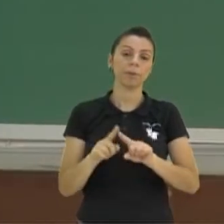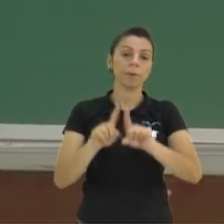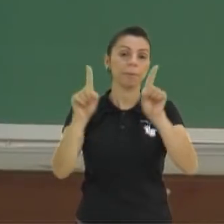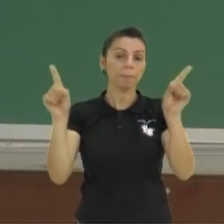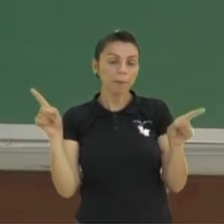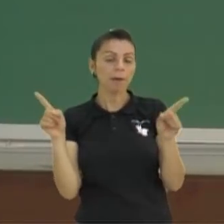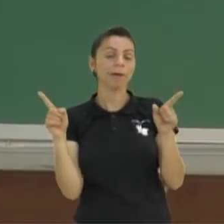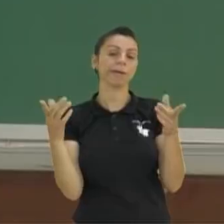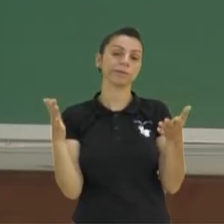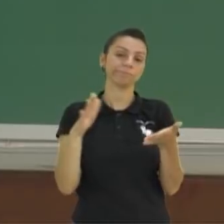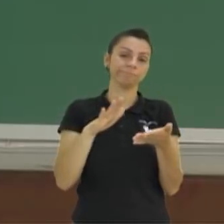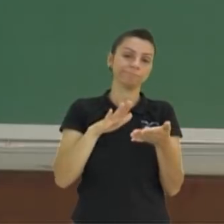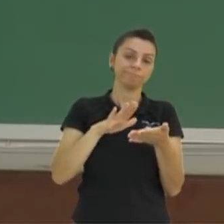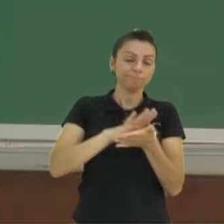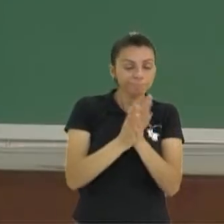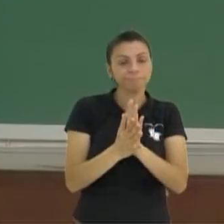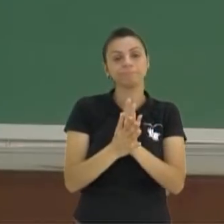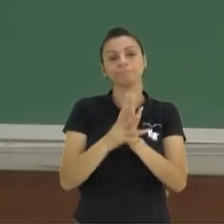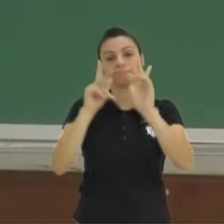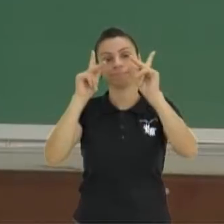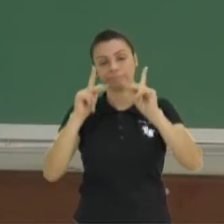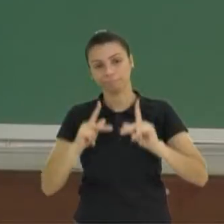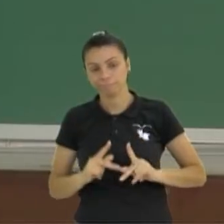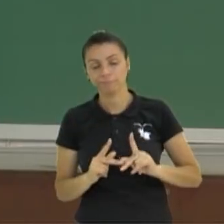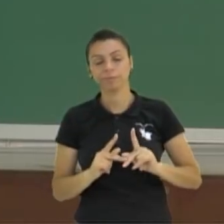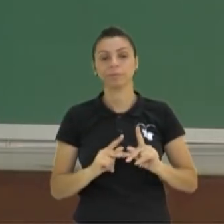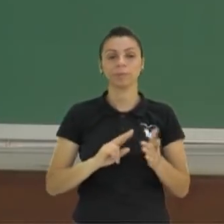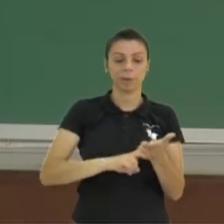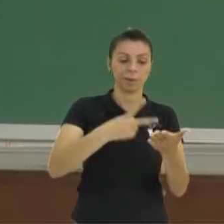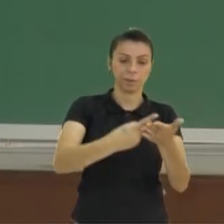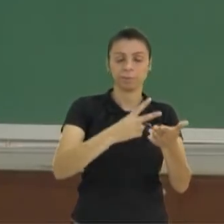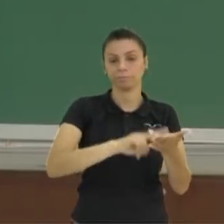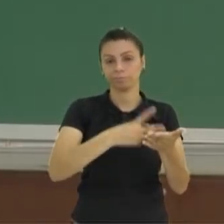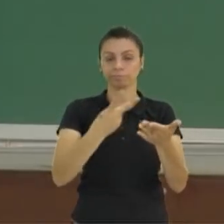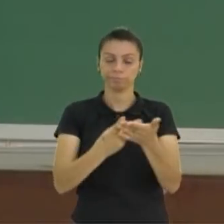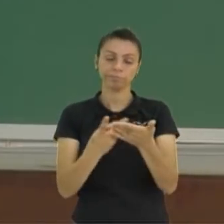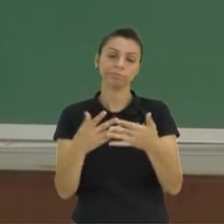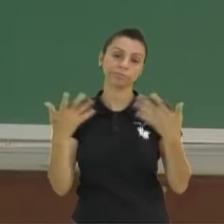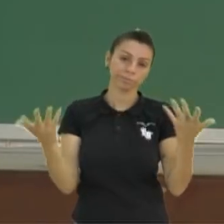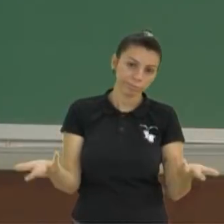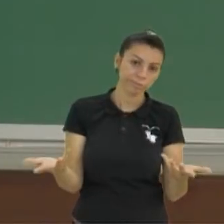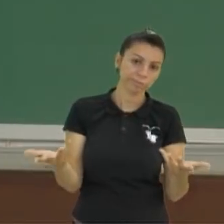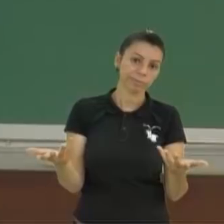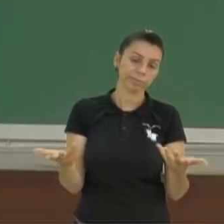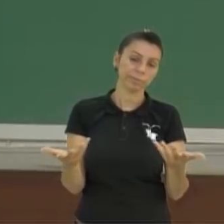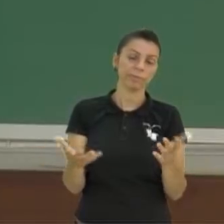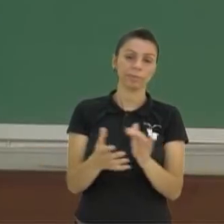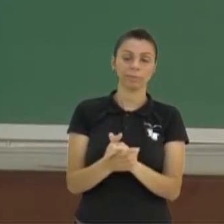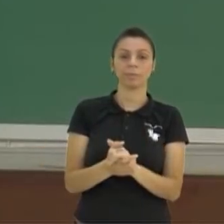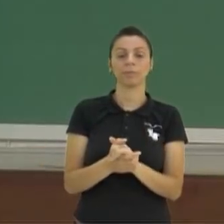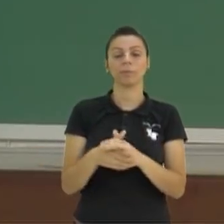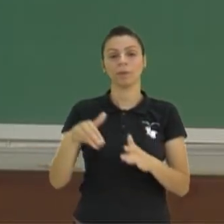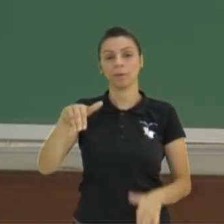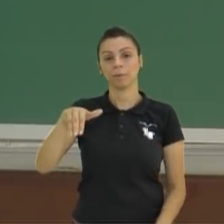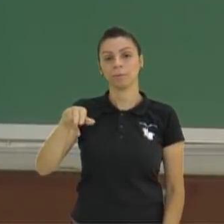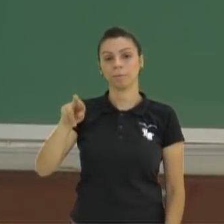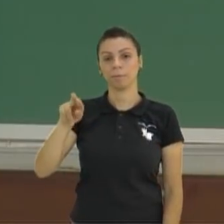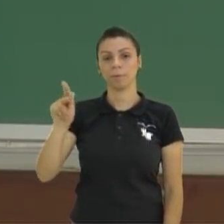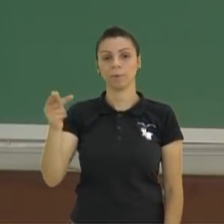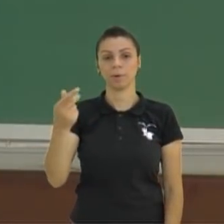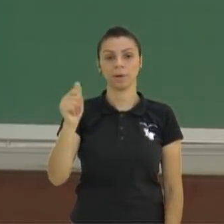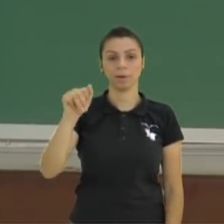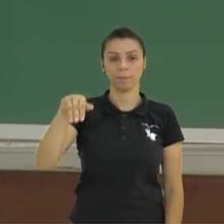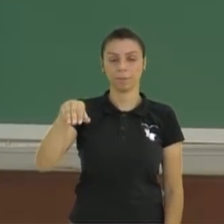acabou sendo corrompida pelos homens nas suas interpretações, e aí coube então o profeta Muhammad